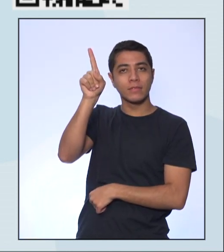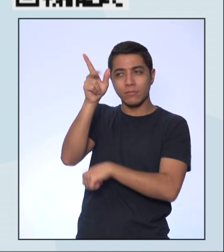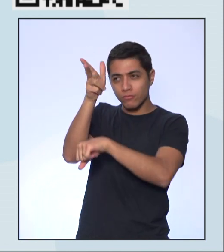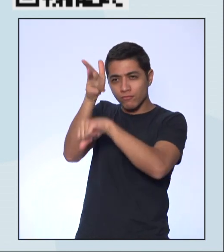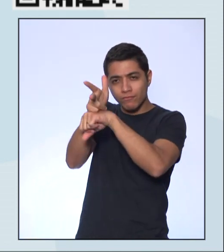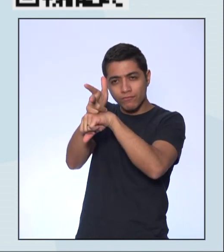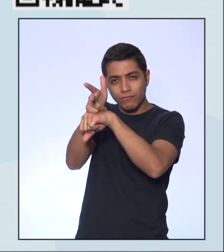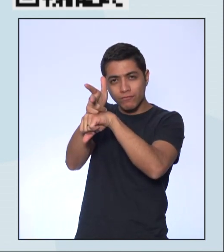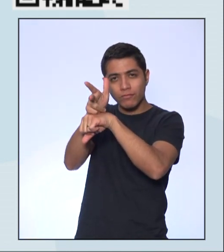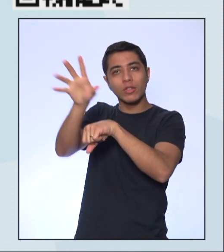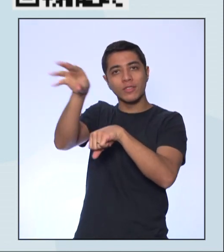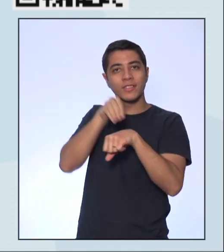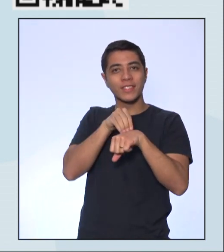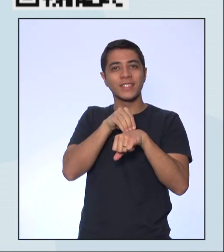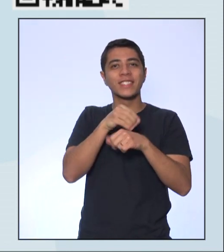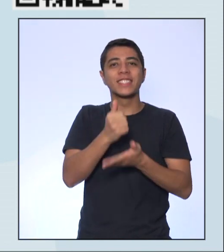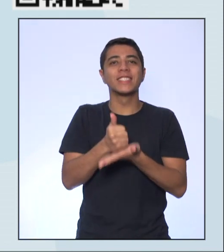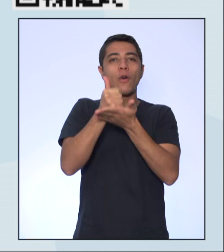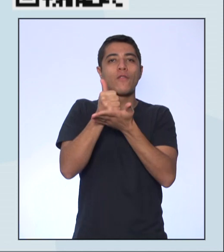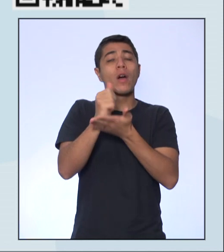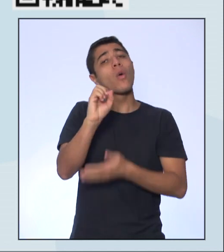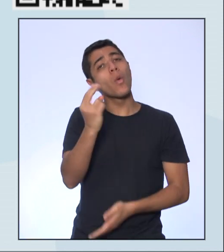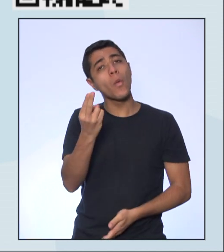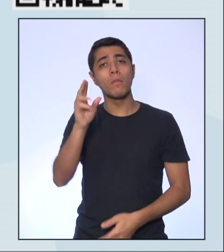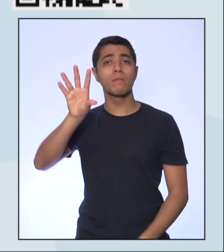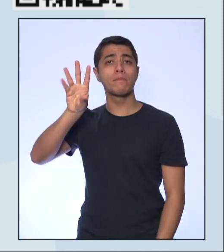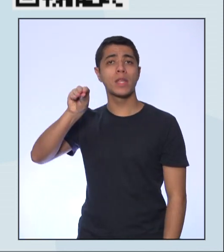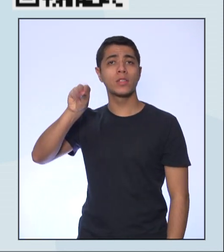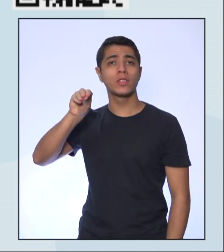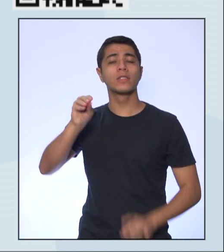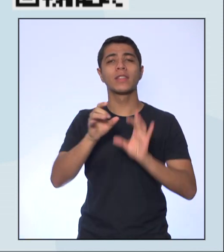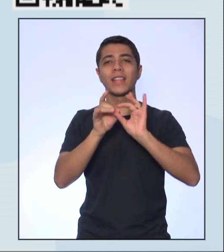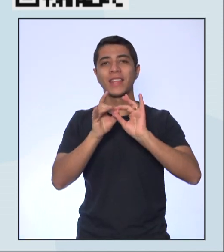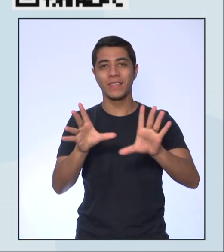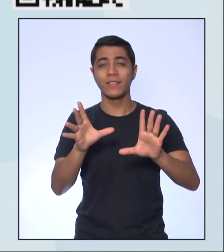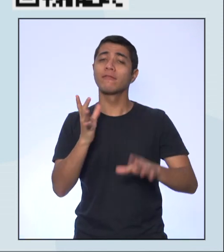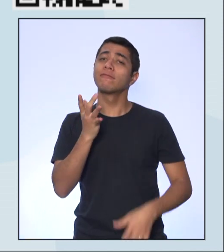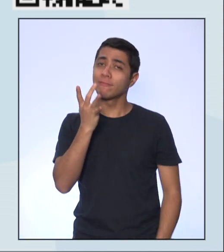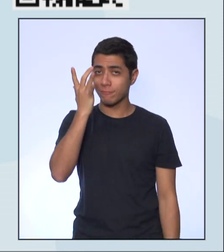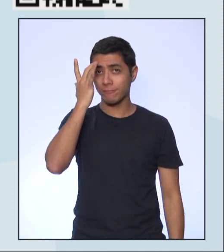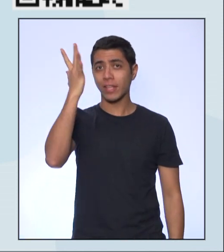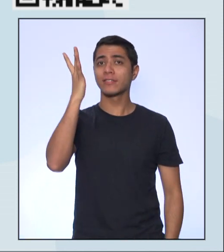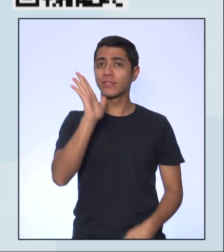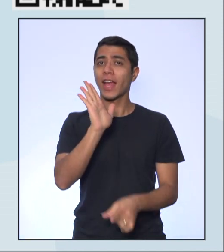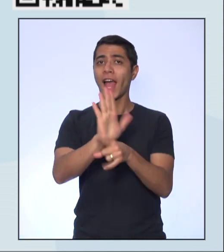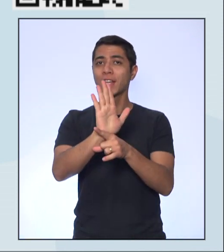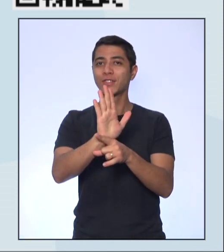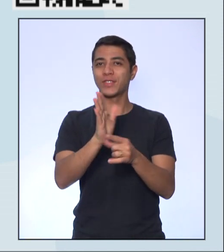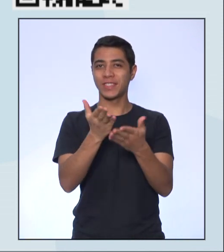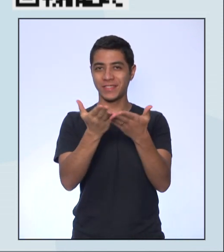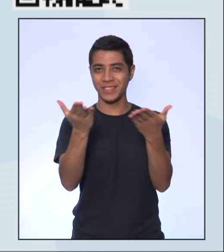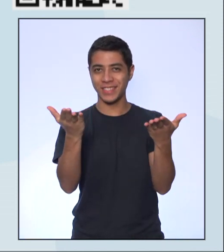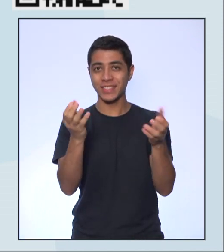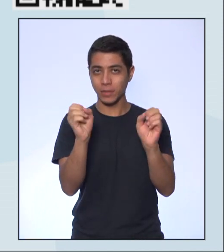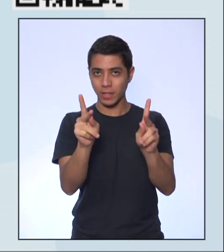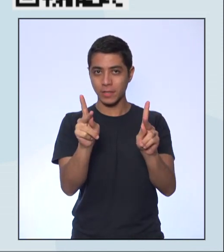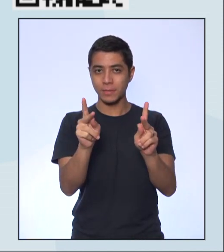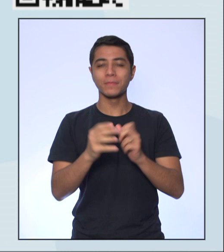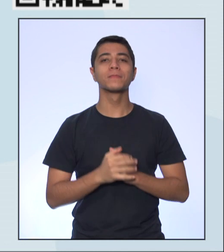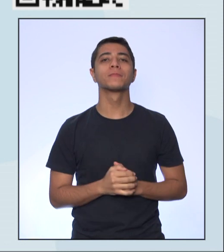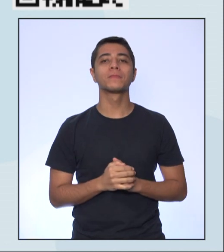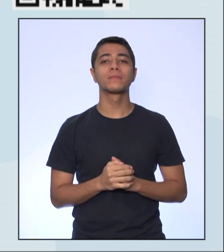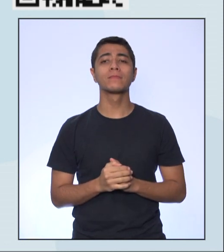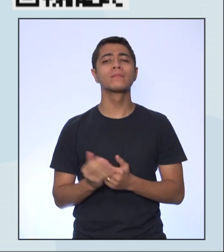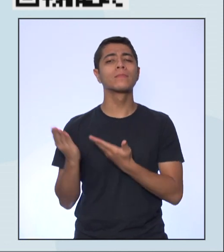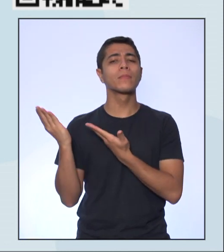estão fazendo tirar um print da tela né que até facilita para vocês nesse mundo ideal digamos assim